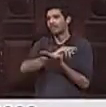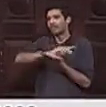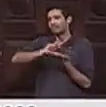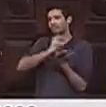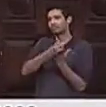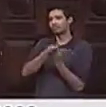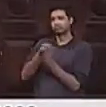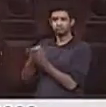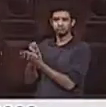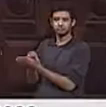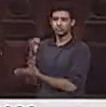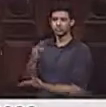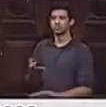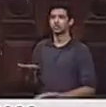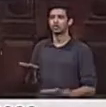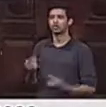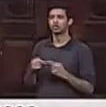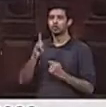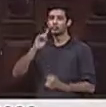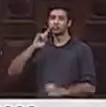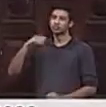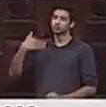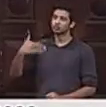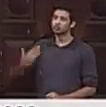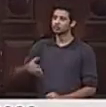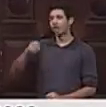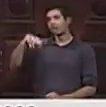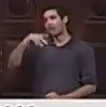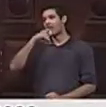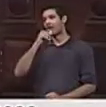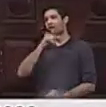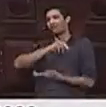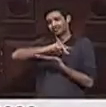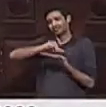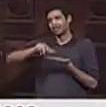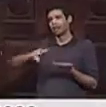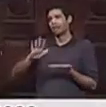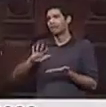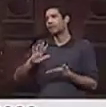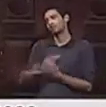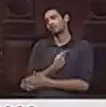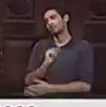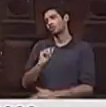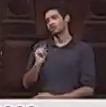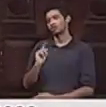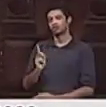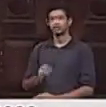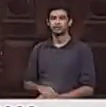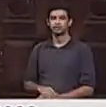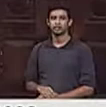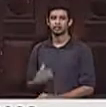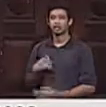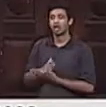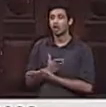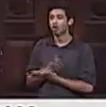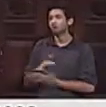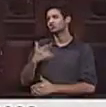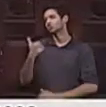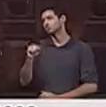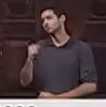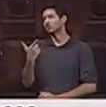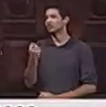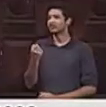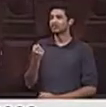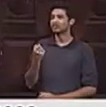mais importantes no cotidiano do seu funcionamento, que não acontece, Instituições que passam 18, 16,